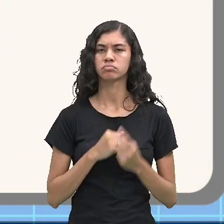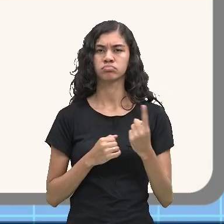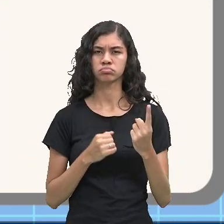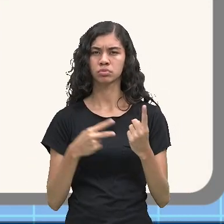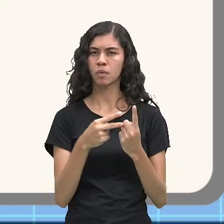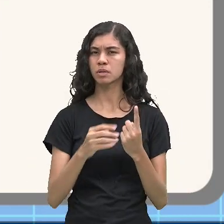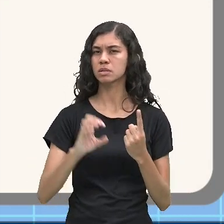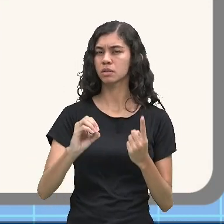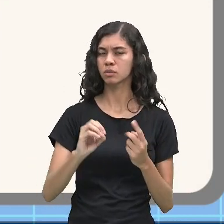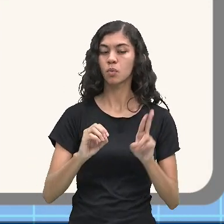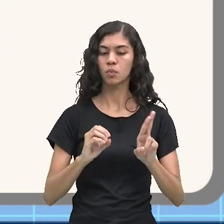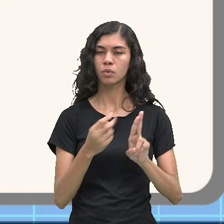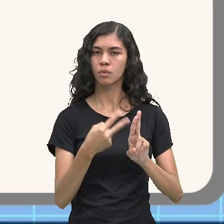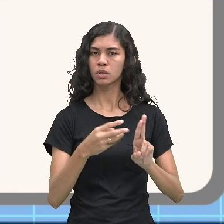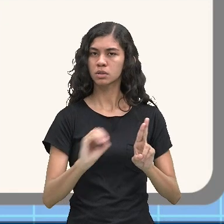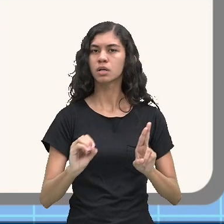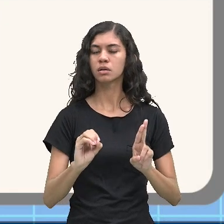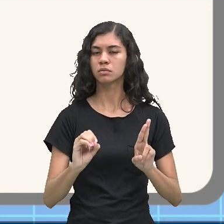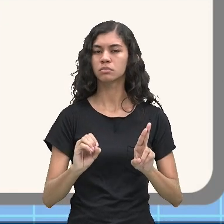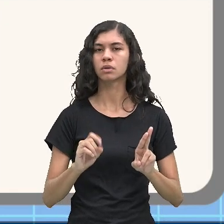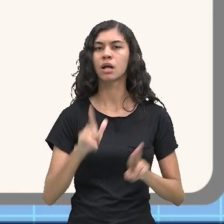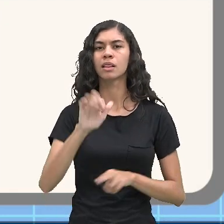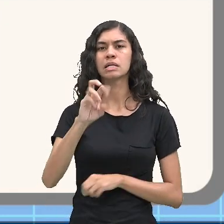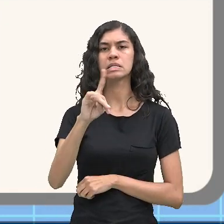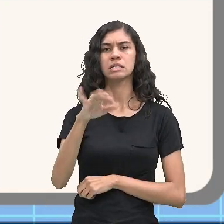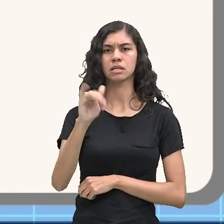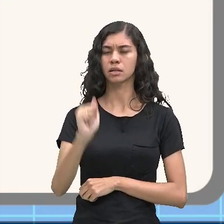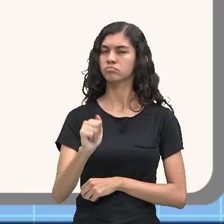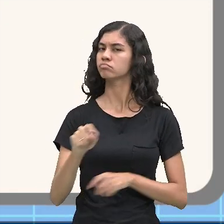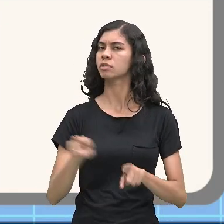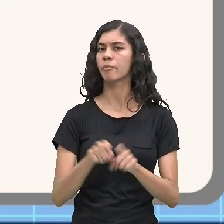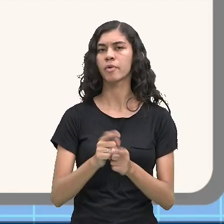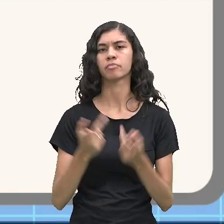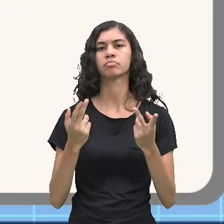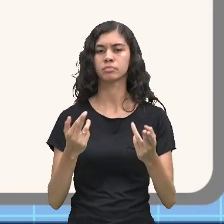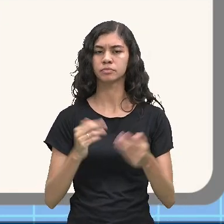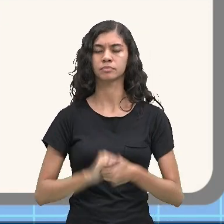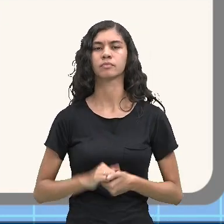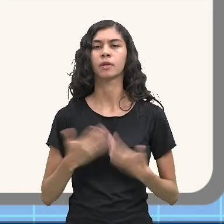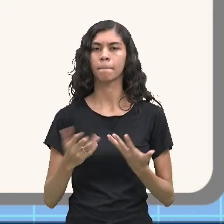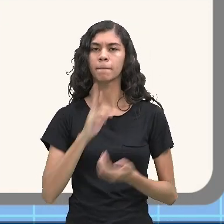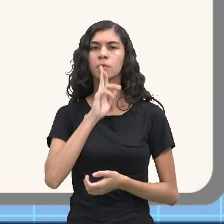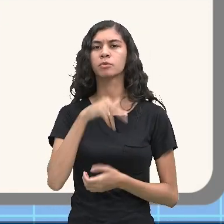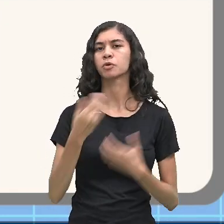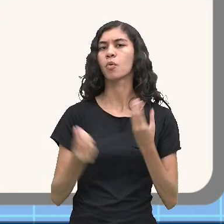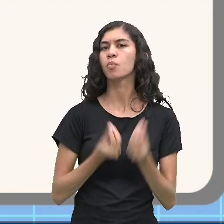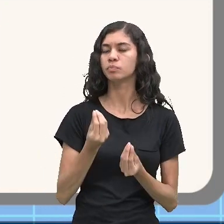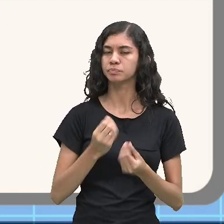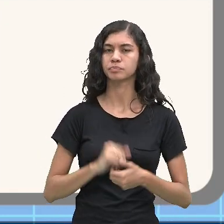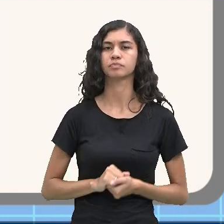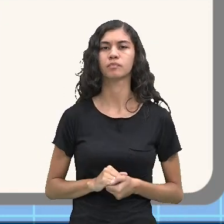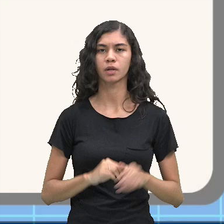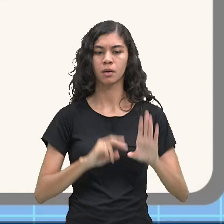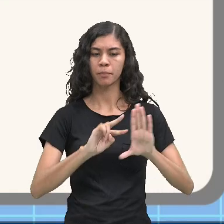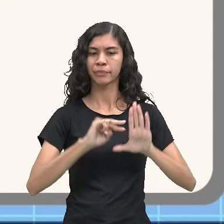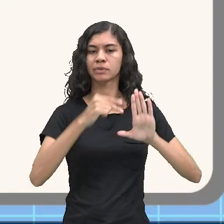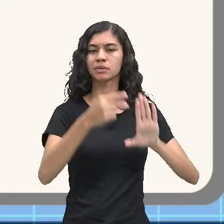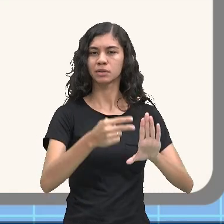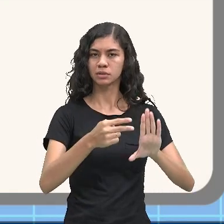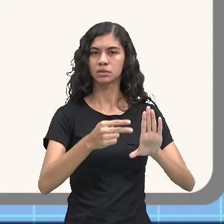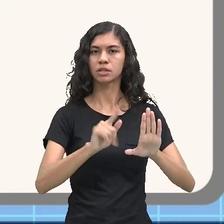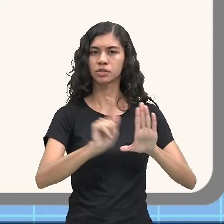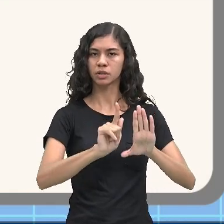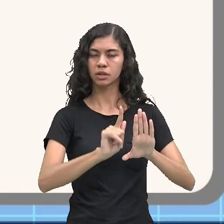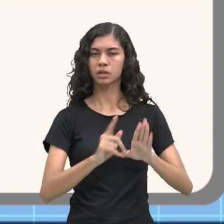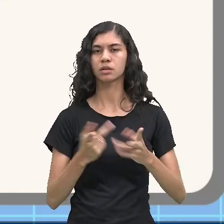potência lançada é igual a zero. Então, como resultado, eu vou ter que a potência gerada é igual à potência